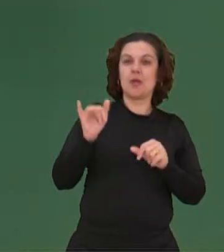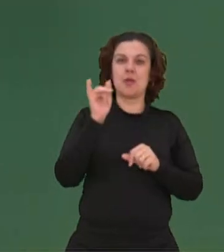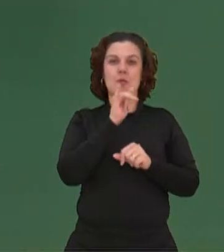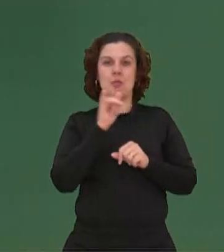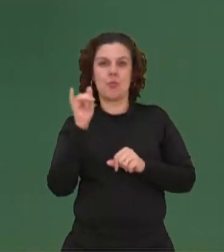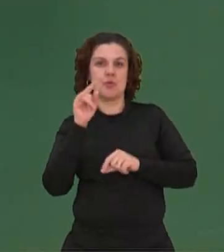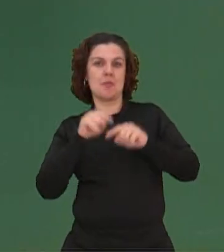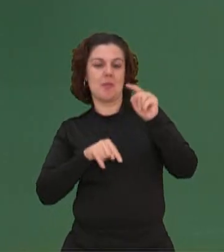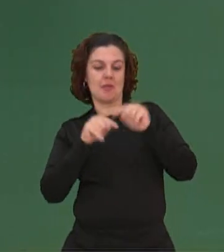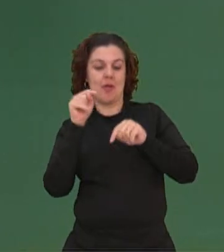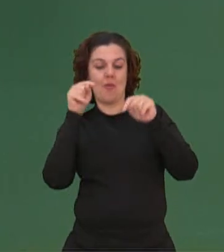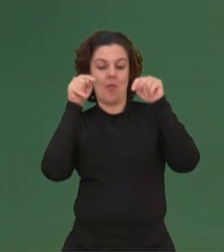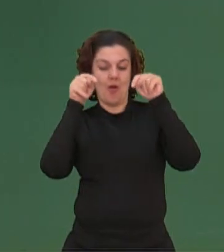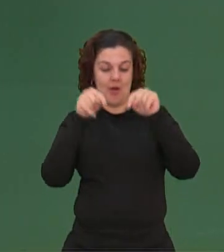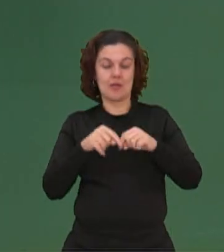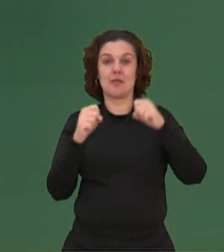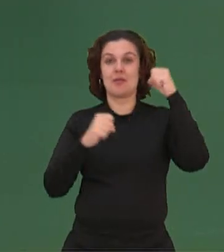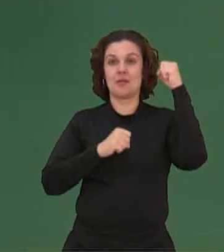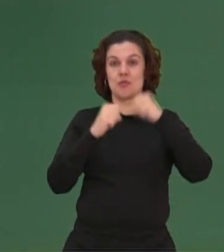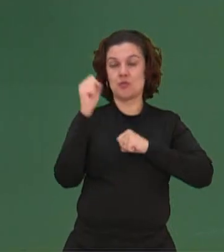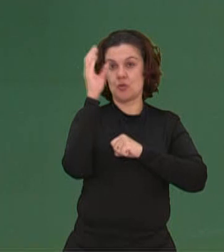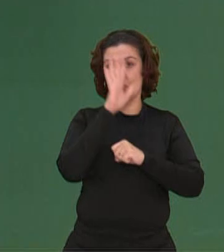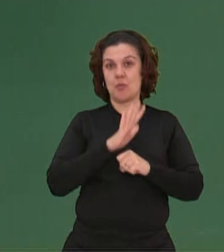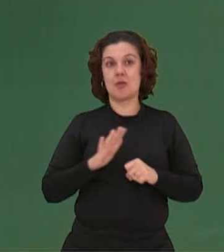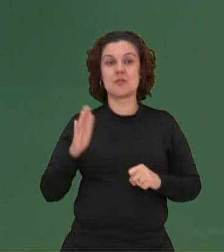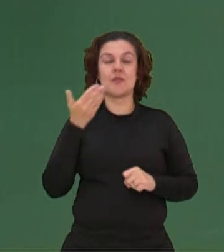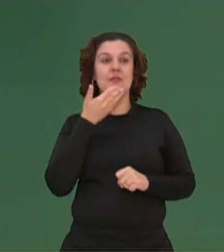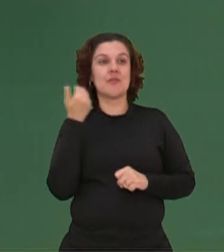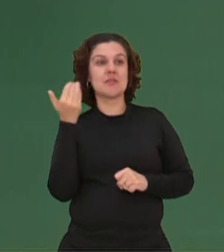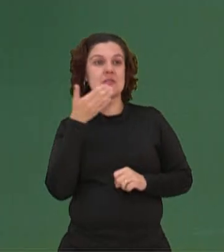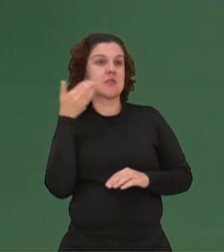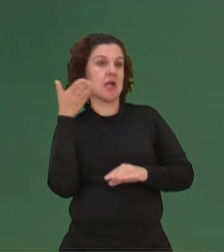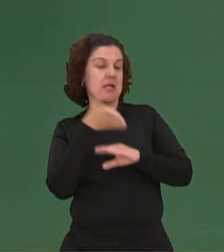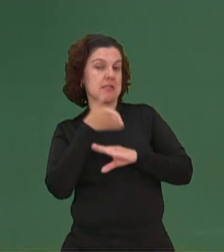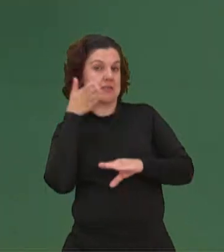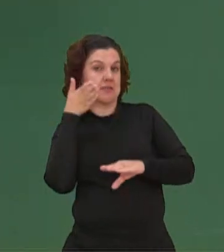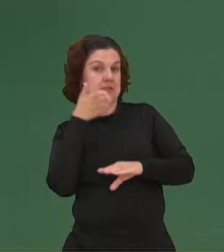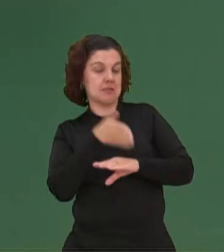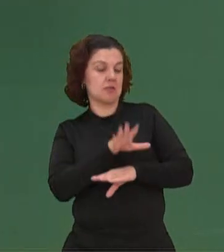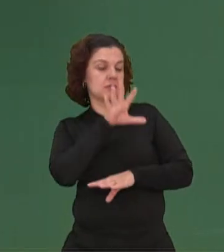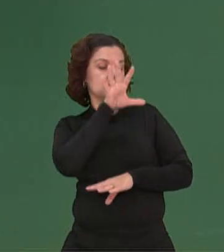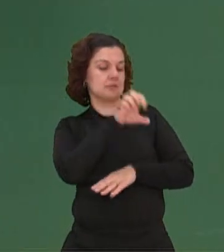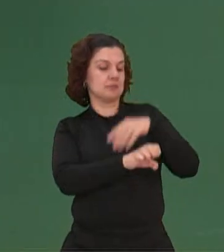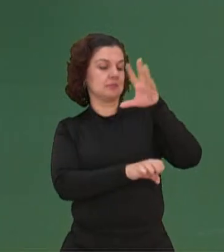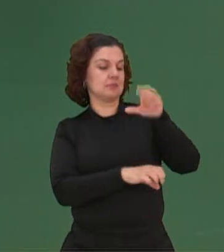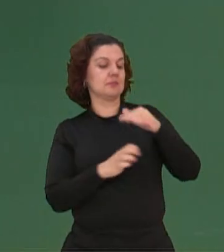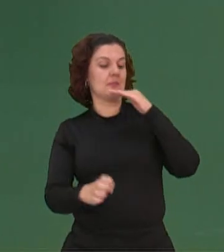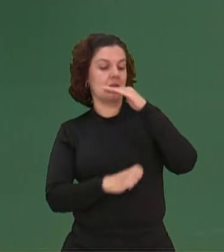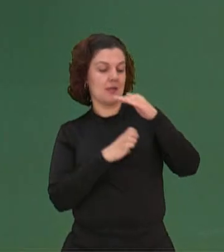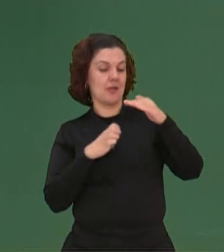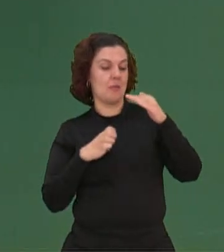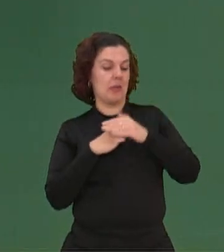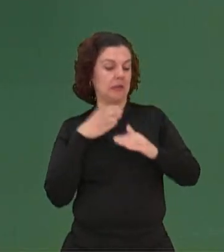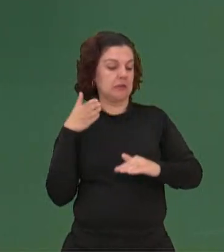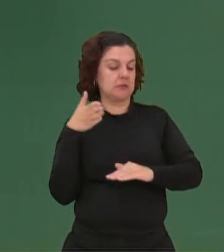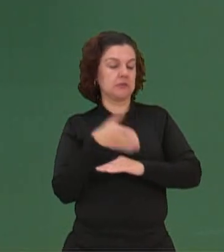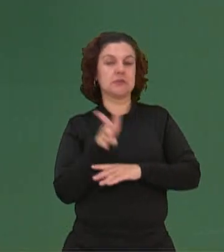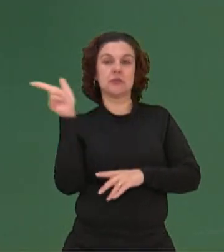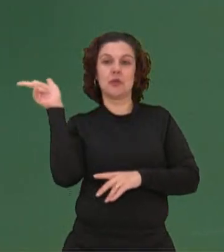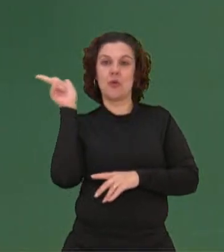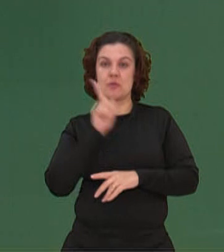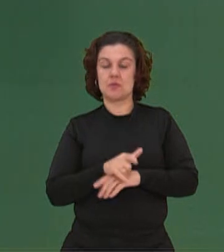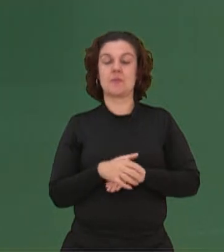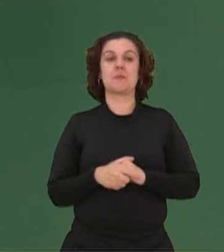sobre bens e equipamentos industriais, facilitando o acesso dos empresários a esses bens, a esses